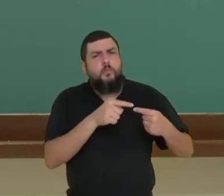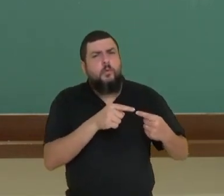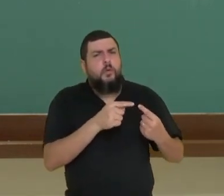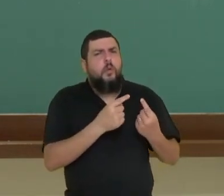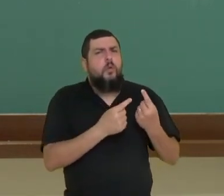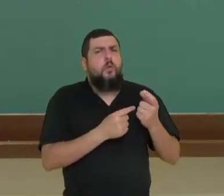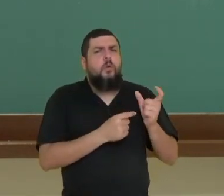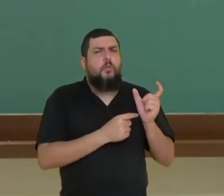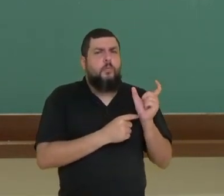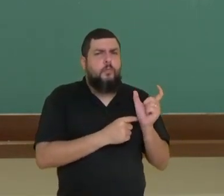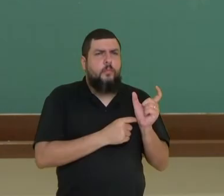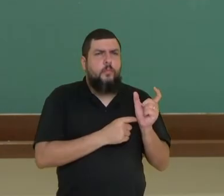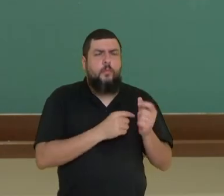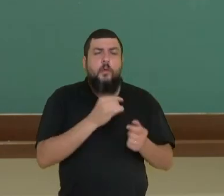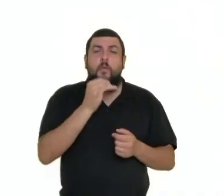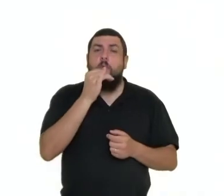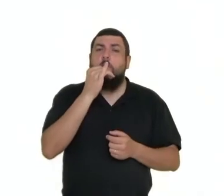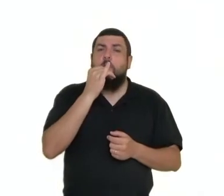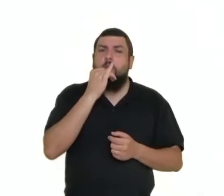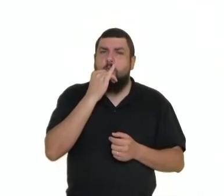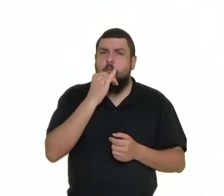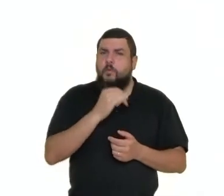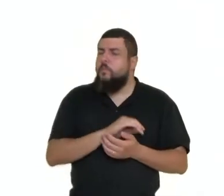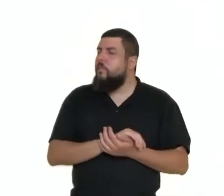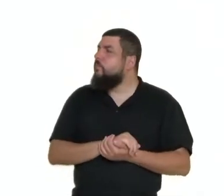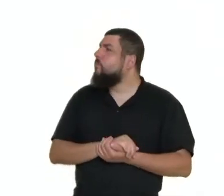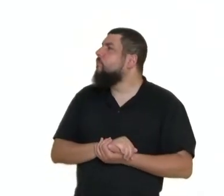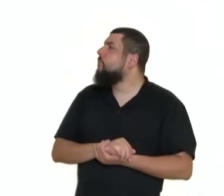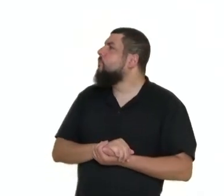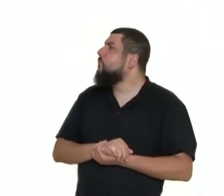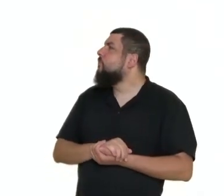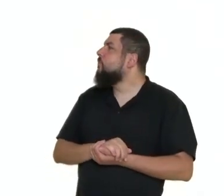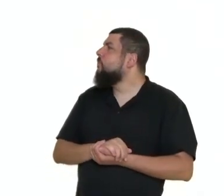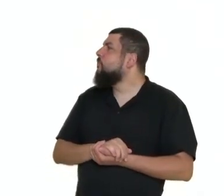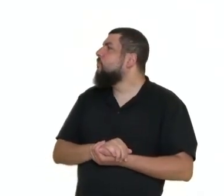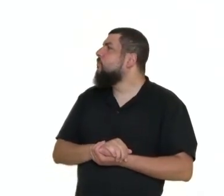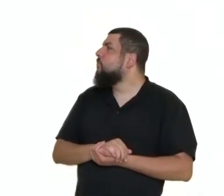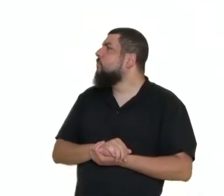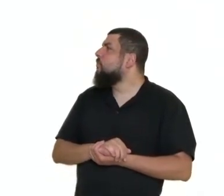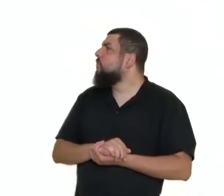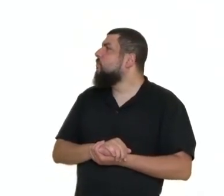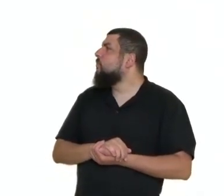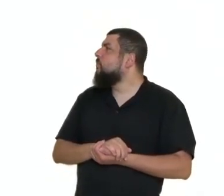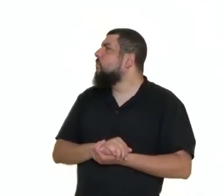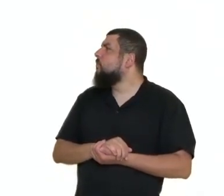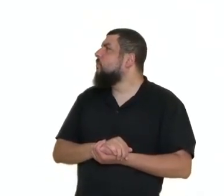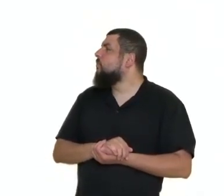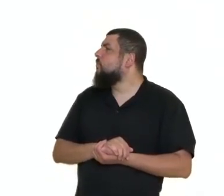eles procedem. Olha o exemplo. Modelo. Quero um café com 2